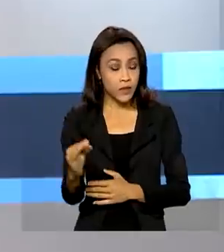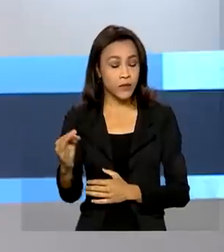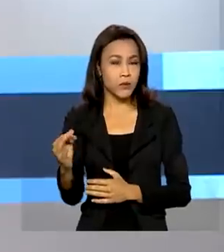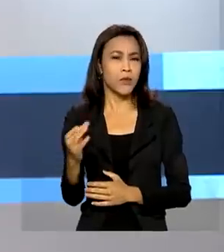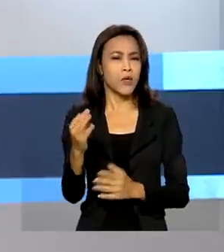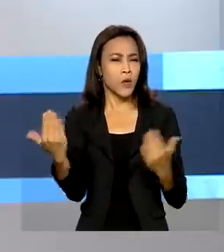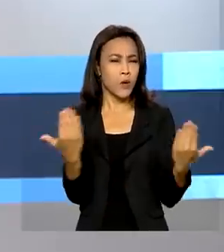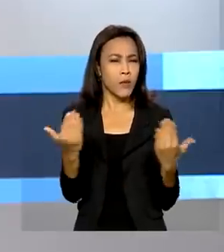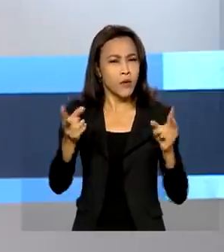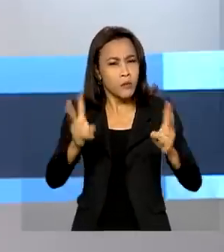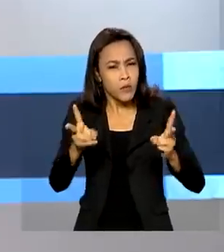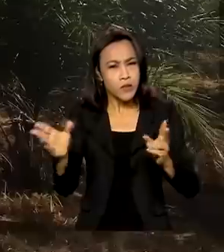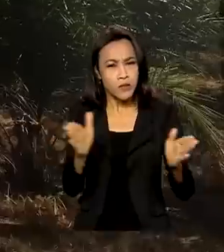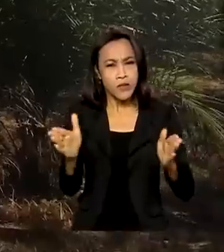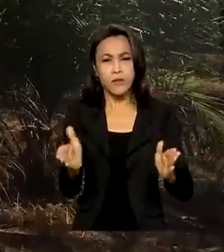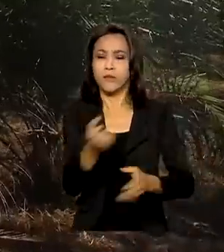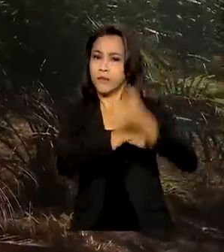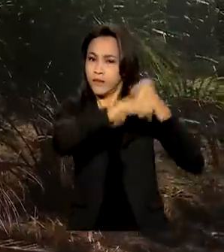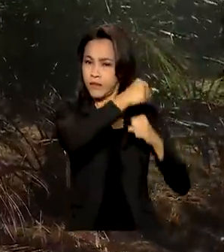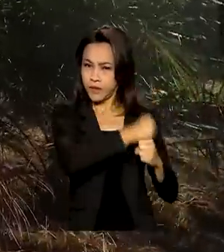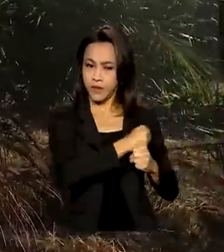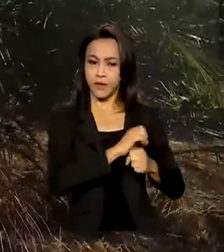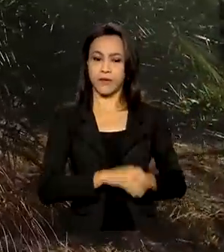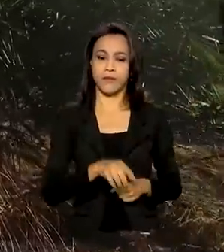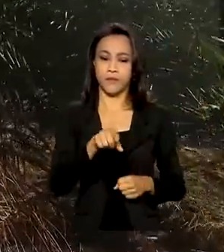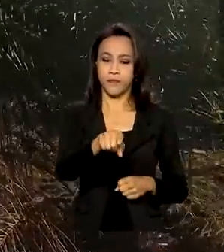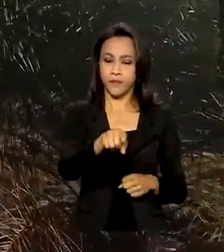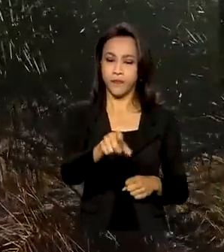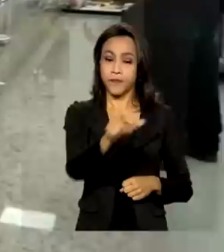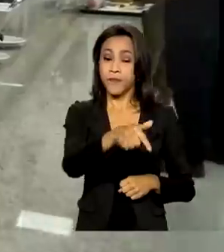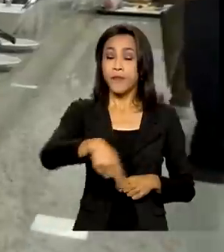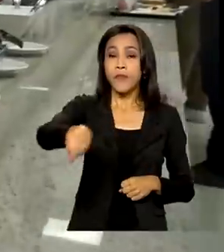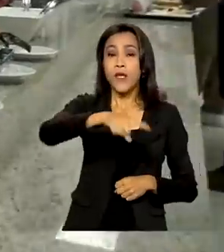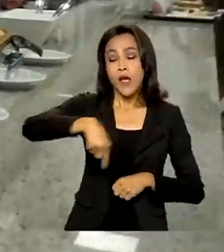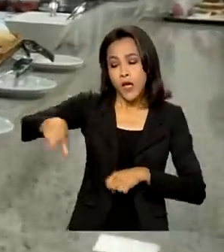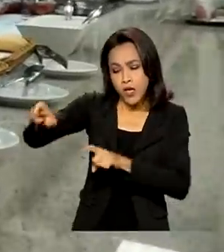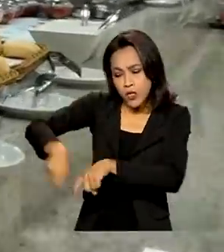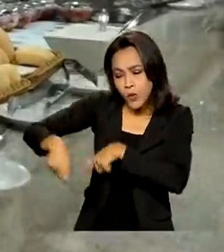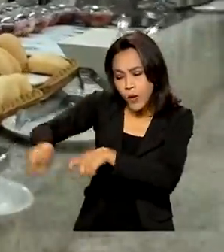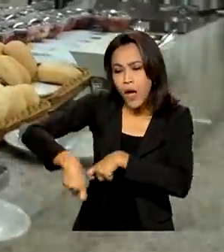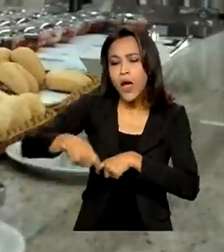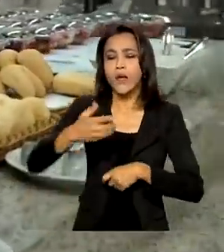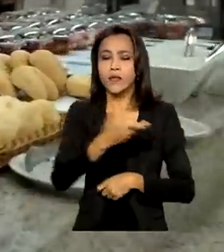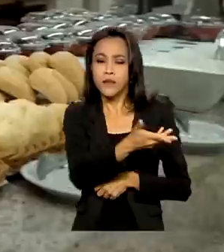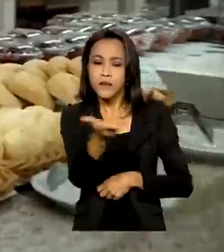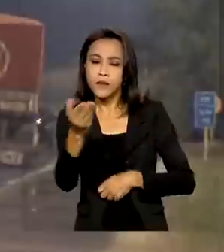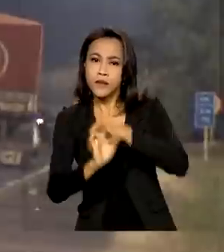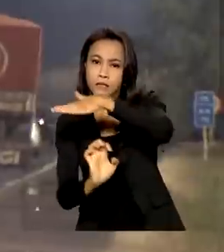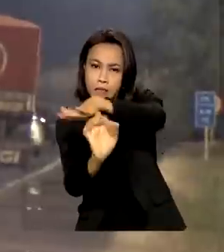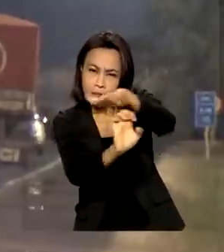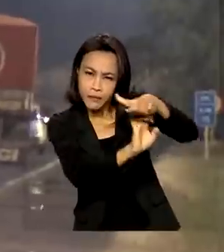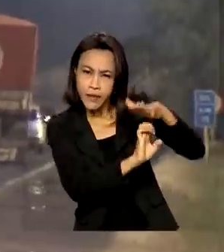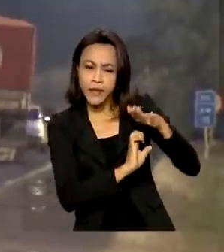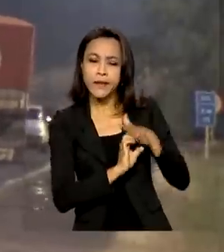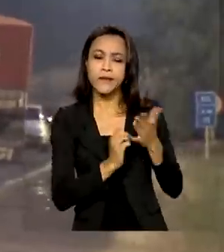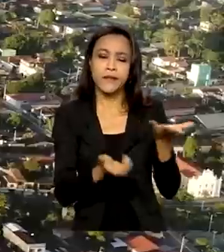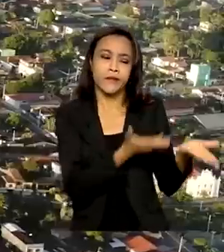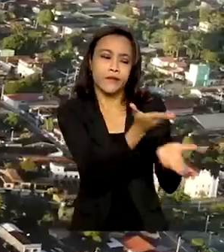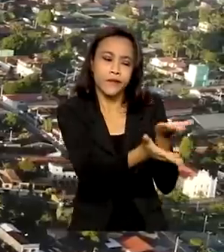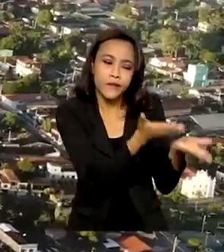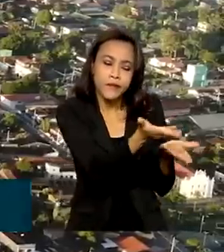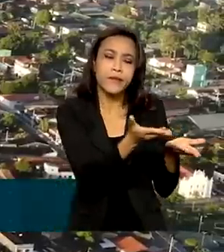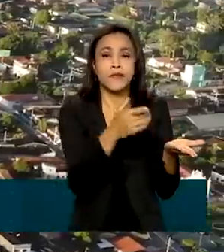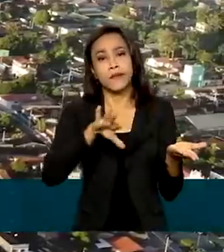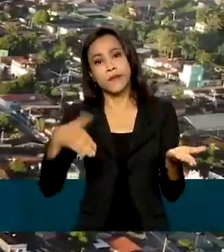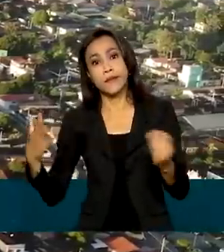ao mesmo período do ano passado de Produtores Rurais a empresários do Comércio ou serviços